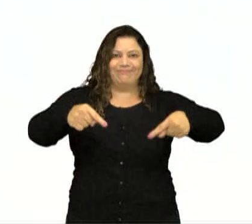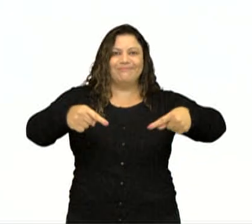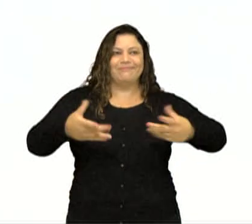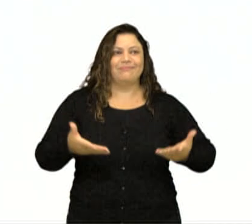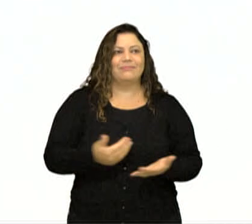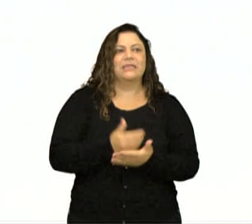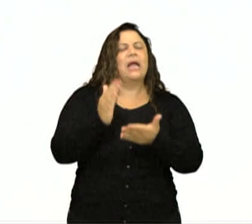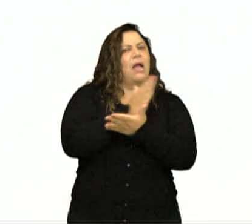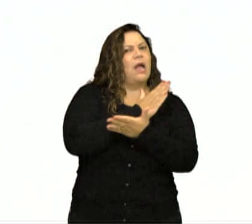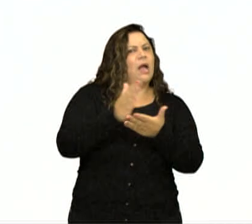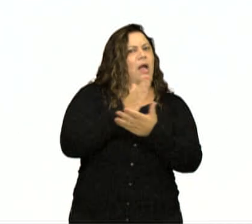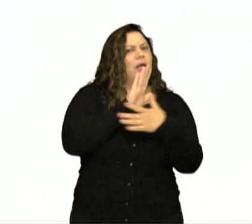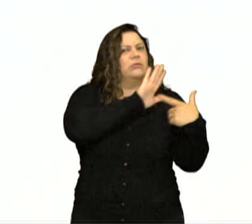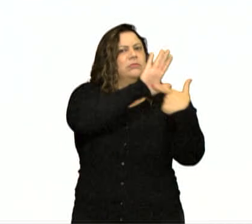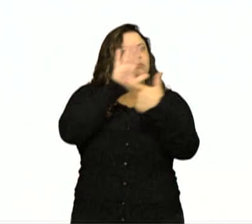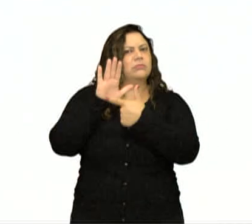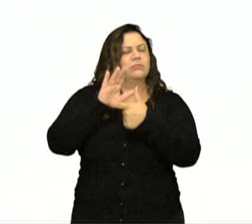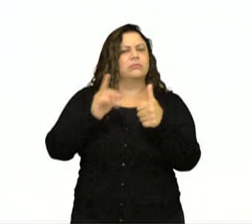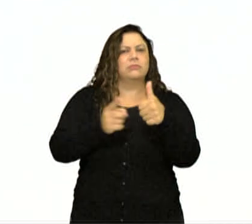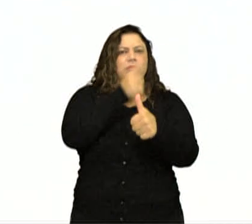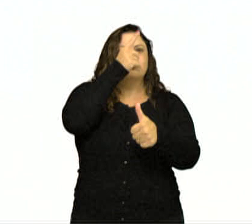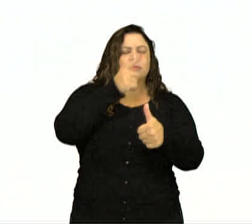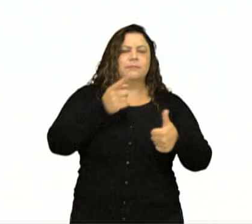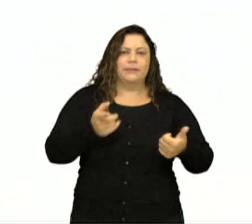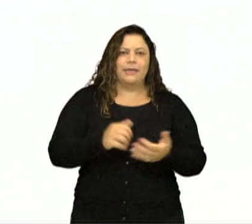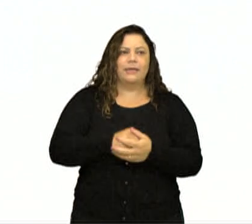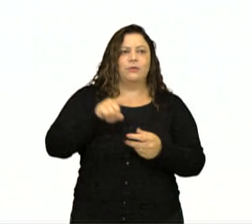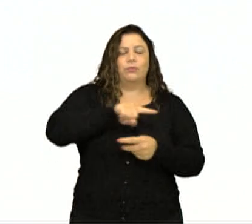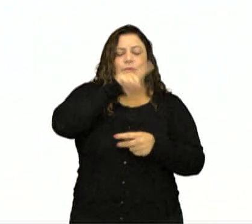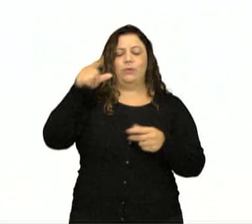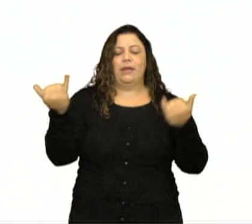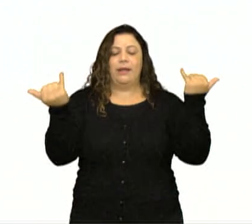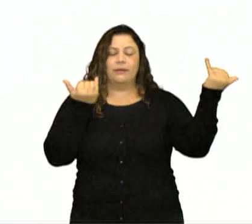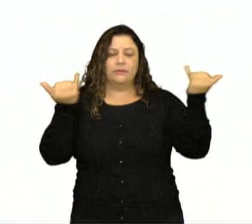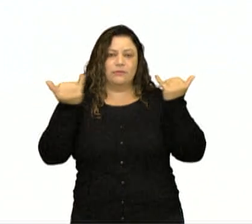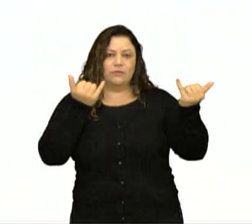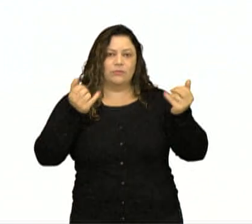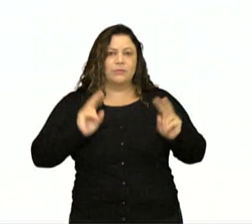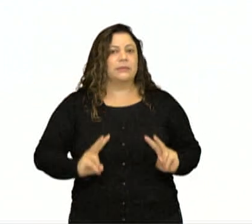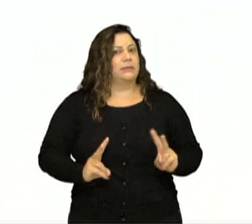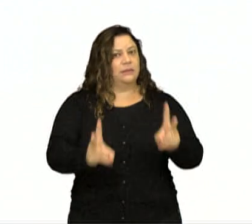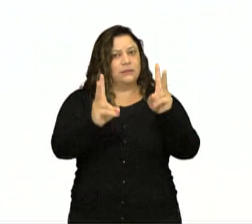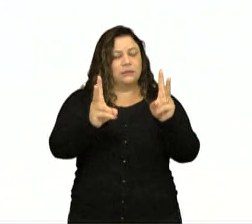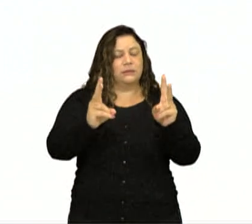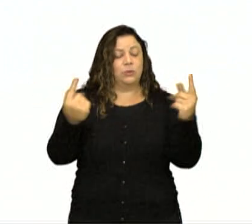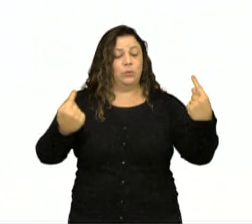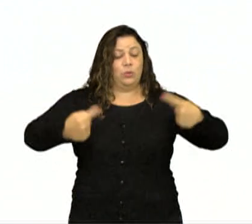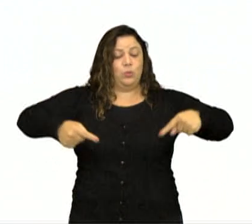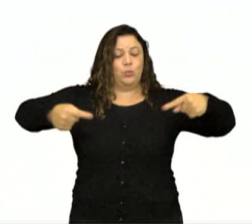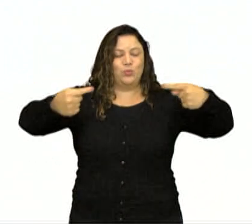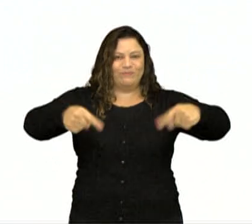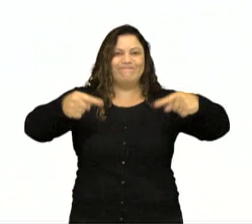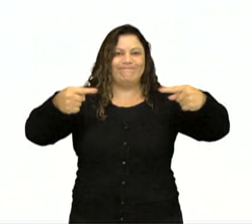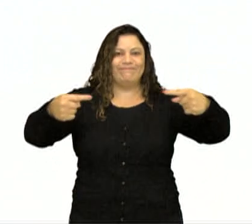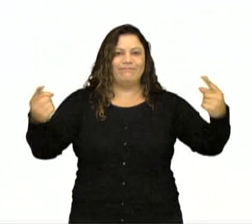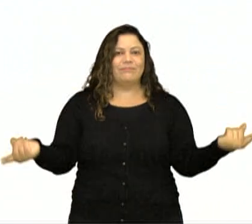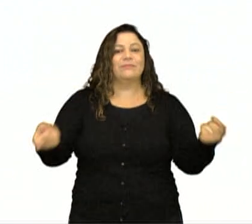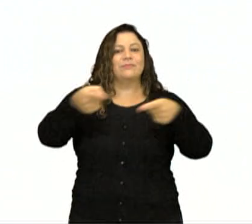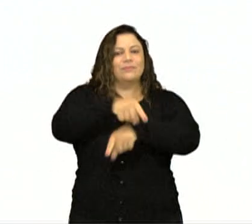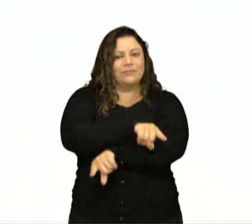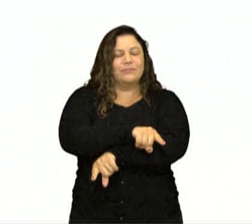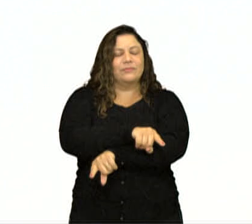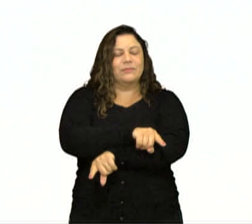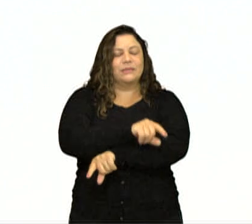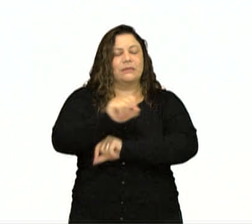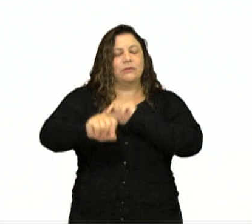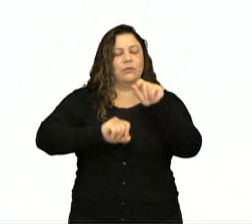foi mencionado por primeiro, e a informação que vem na sequência é contrária, é oposta à